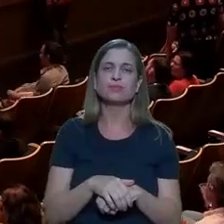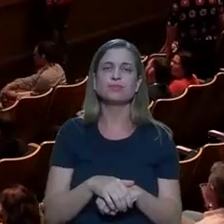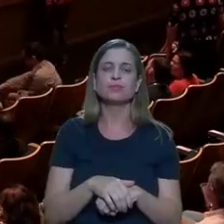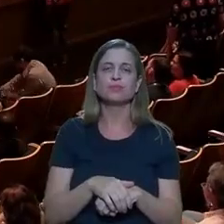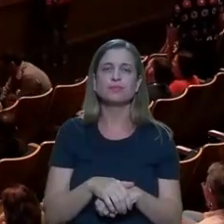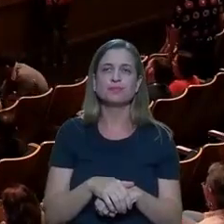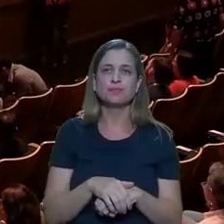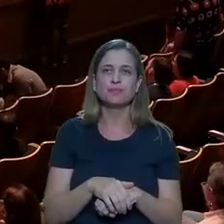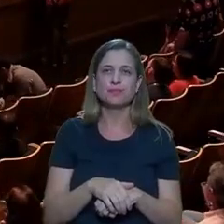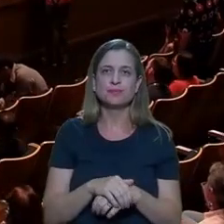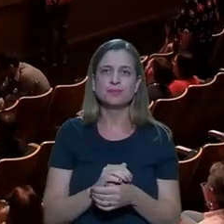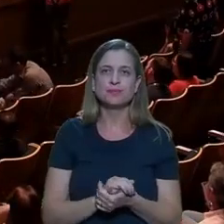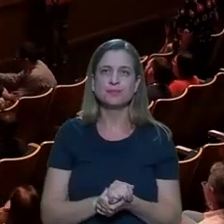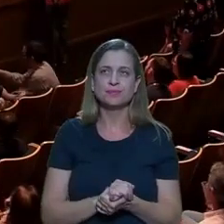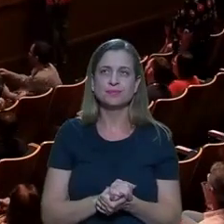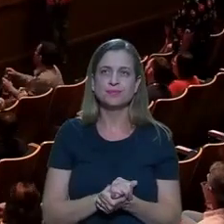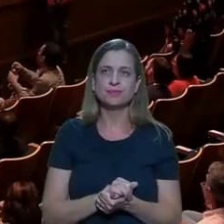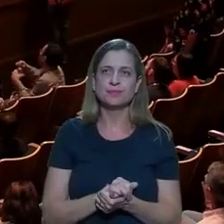Oi. Aqui está ligado também.